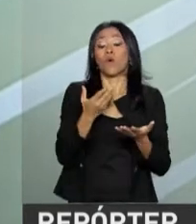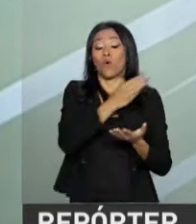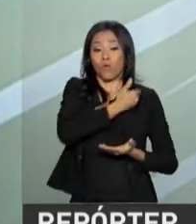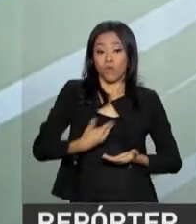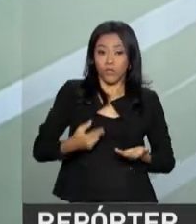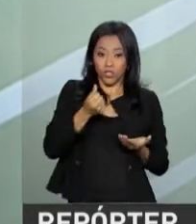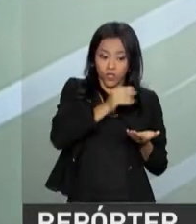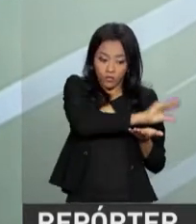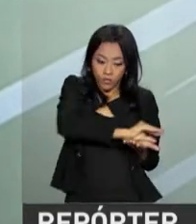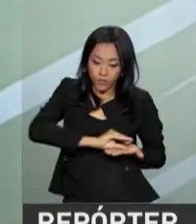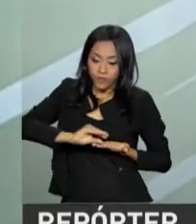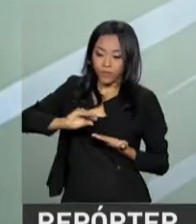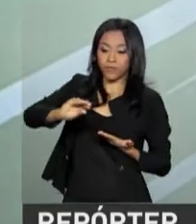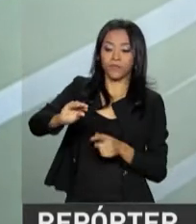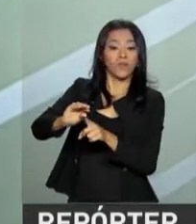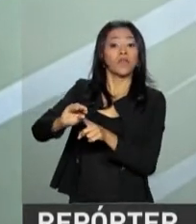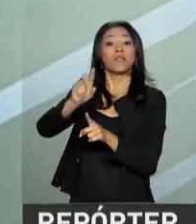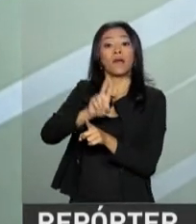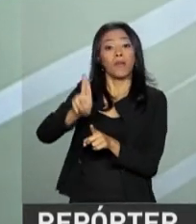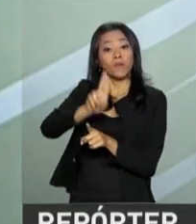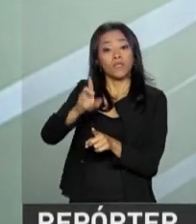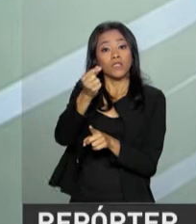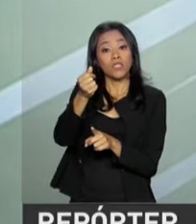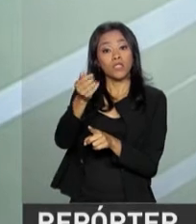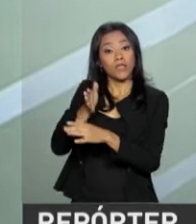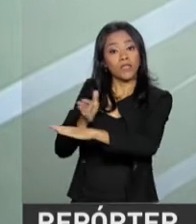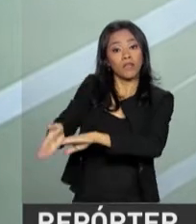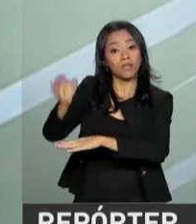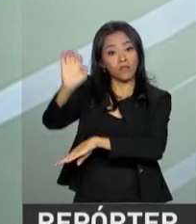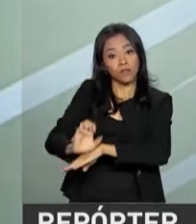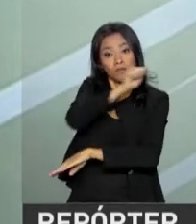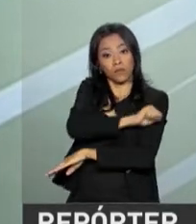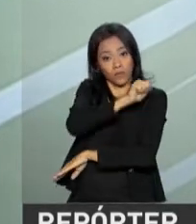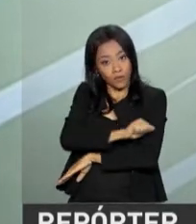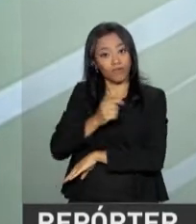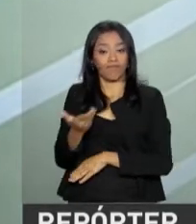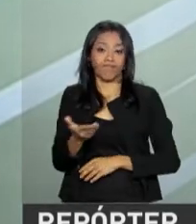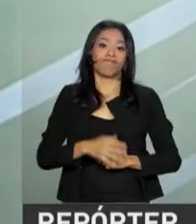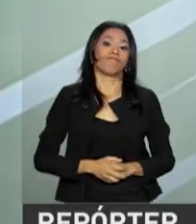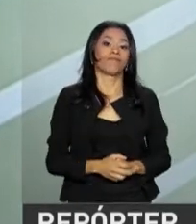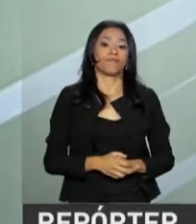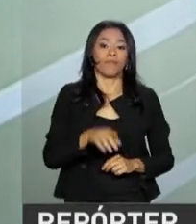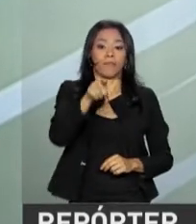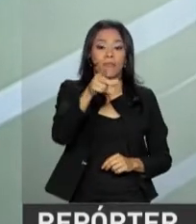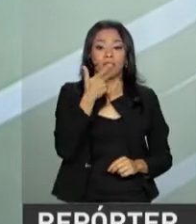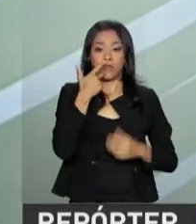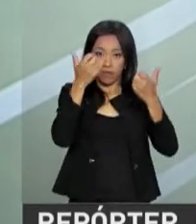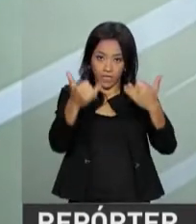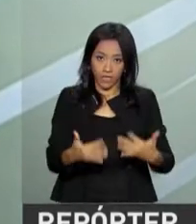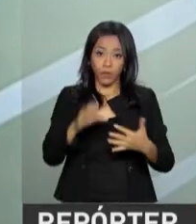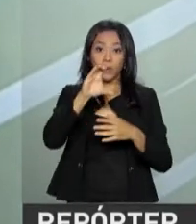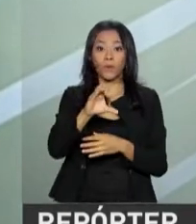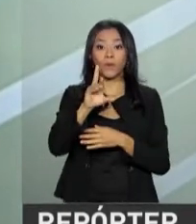para usar na intervenção federal na área de segurança pública do estado do Rio de Janeiro. O crédito para o Rio,